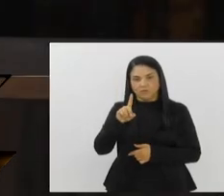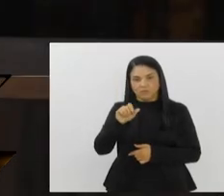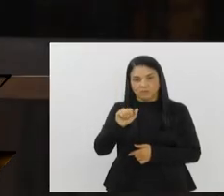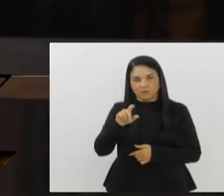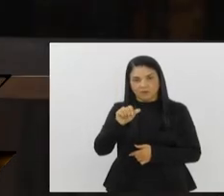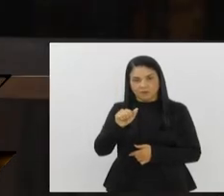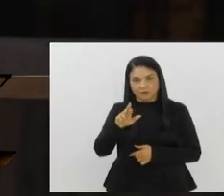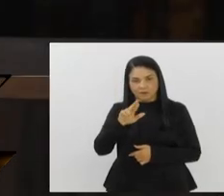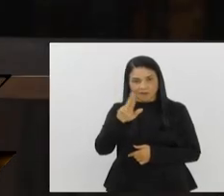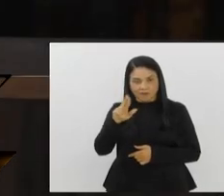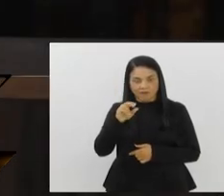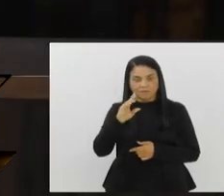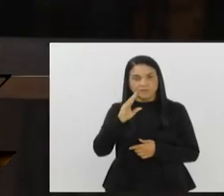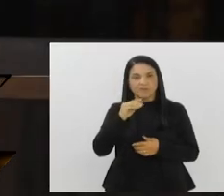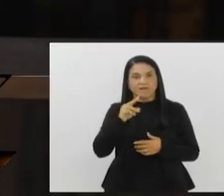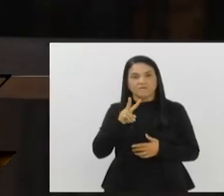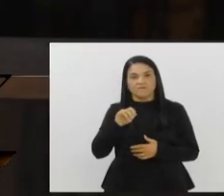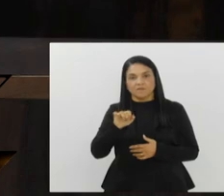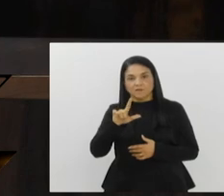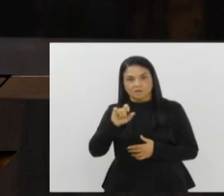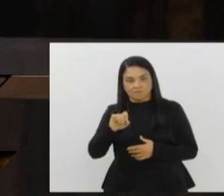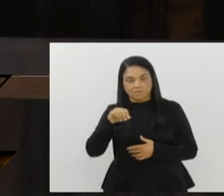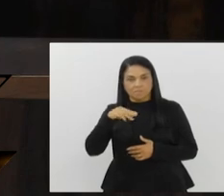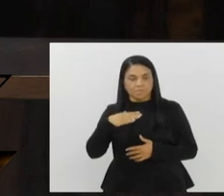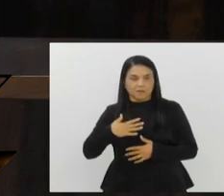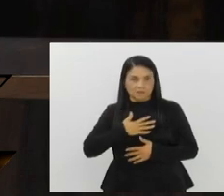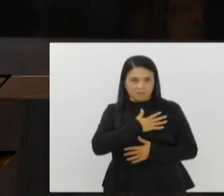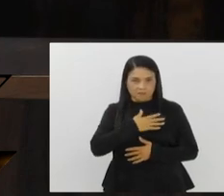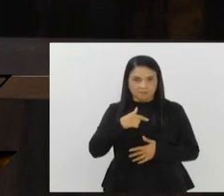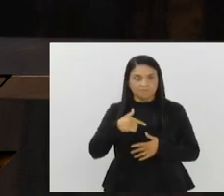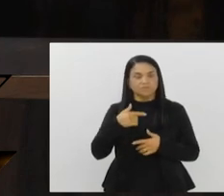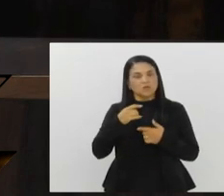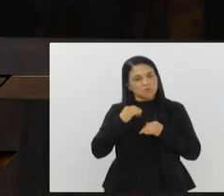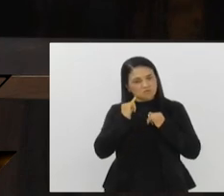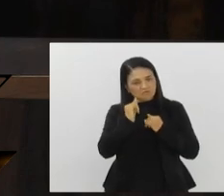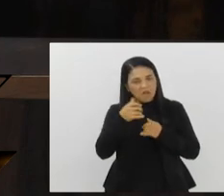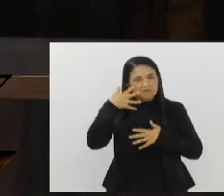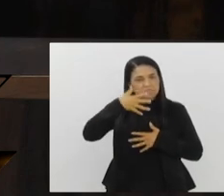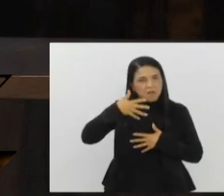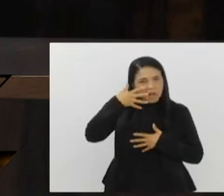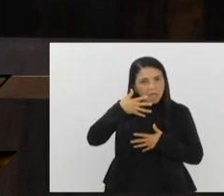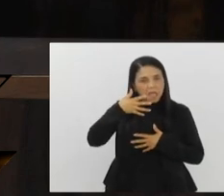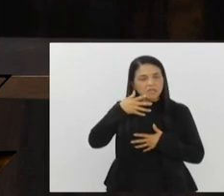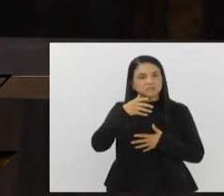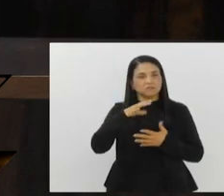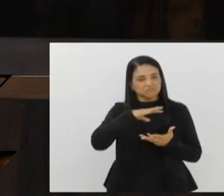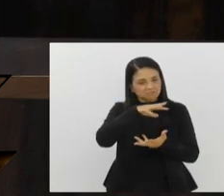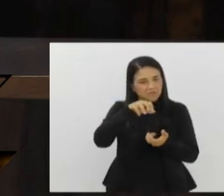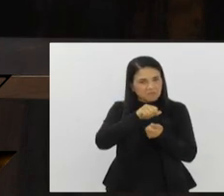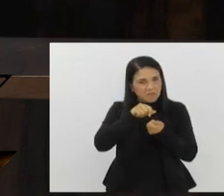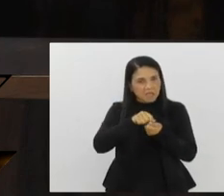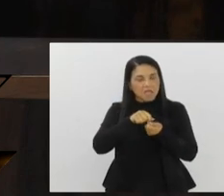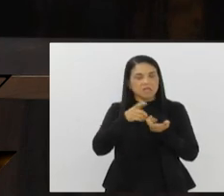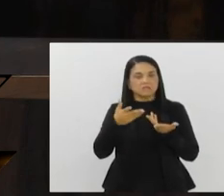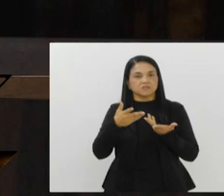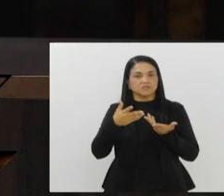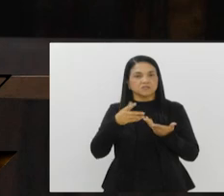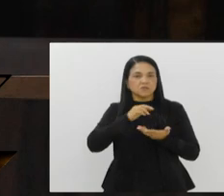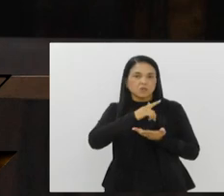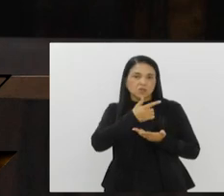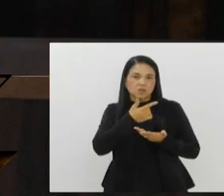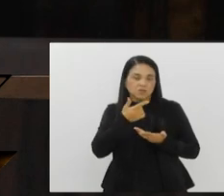falo nas faculdades sobre vários assuntos meio ambiente mulher outras questões eu